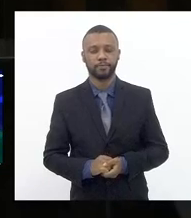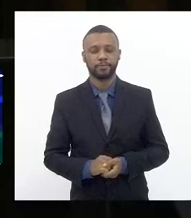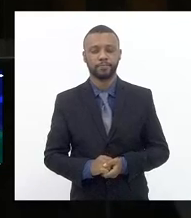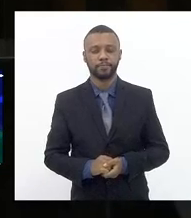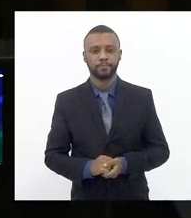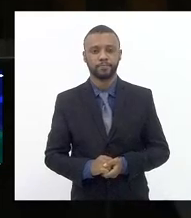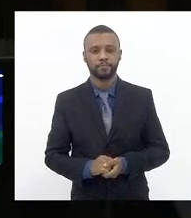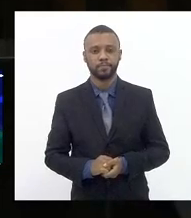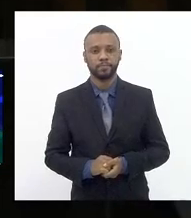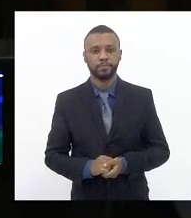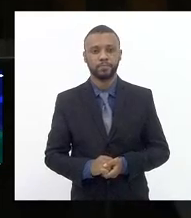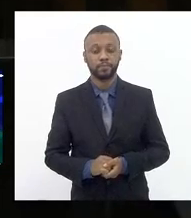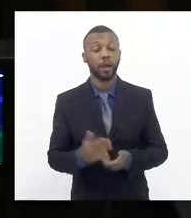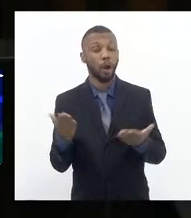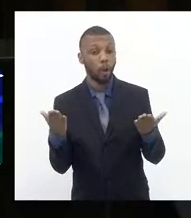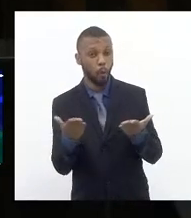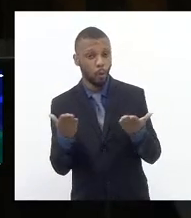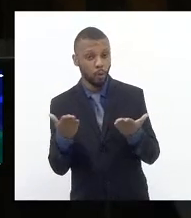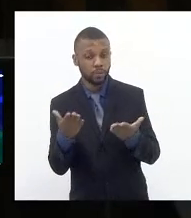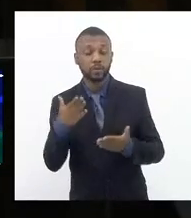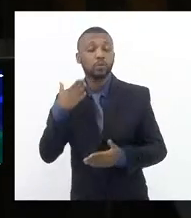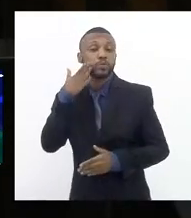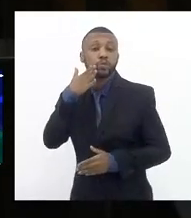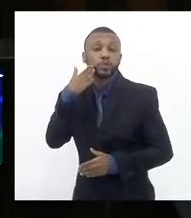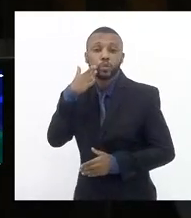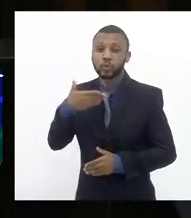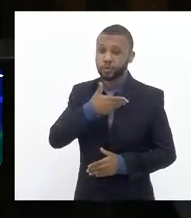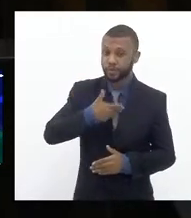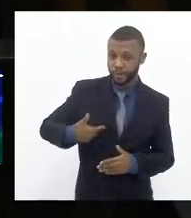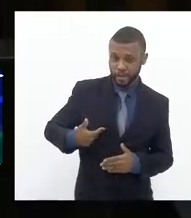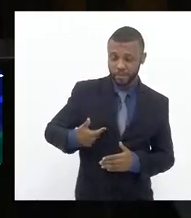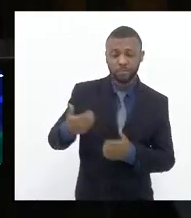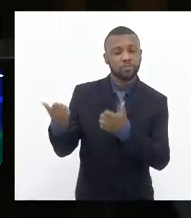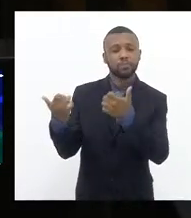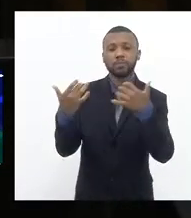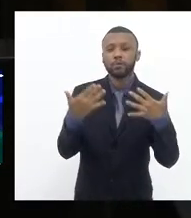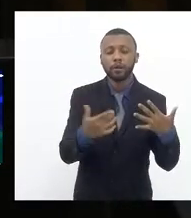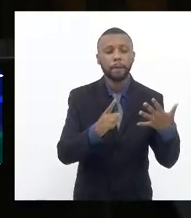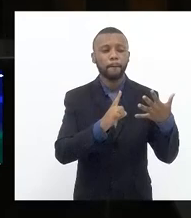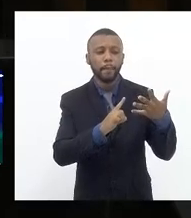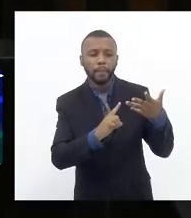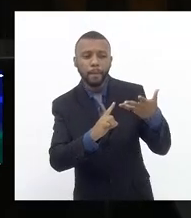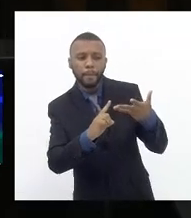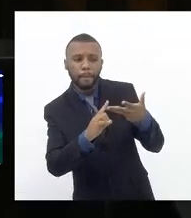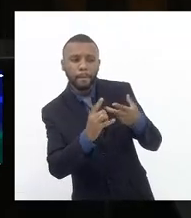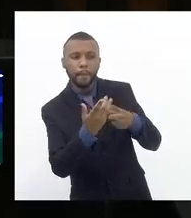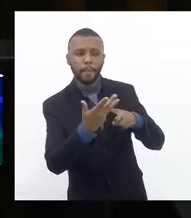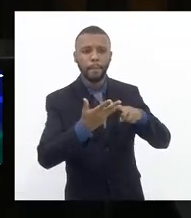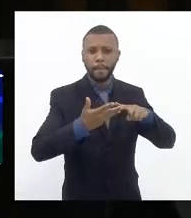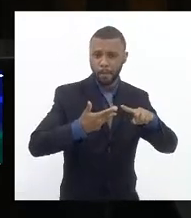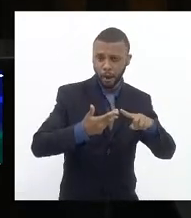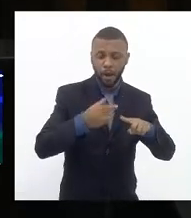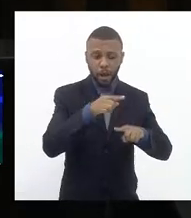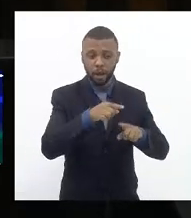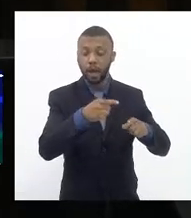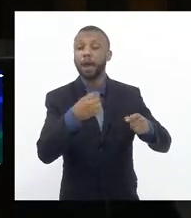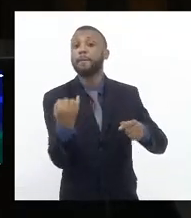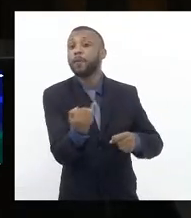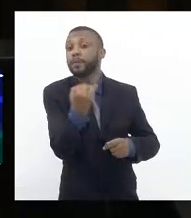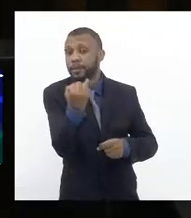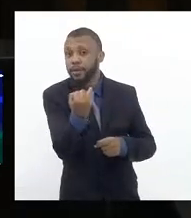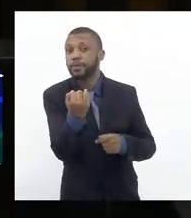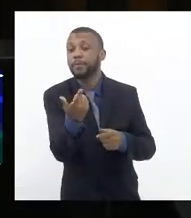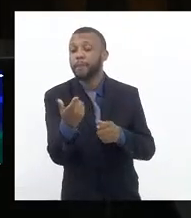O discurso do governo é de que isso tudo era necessário para adesão ao novo regime de recuperação fiscal. E, ao longo